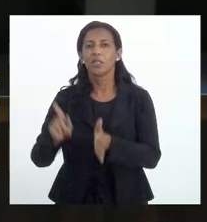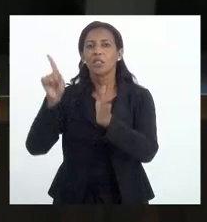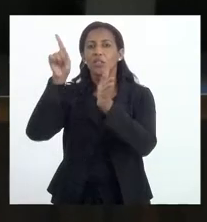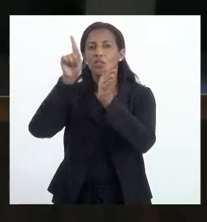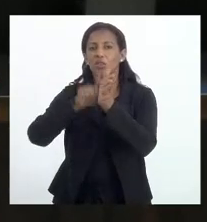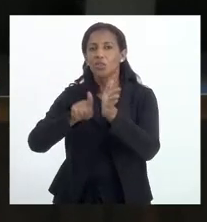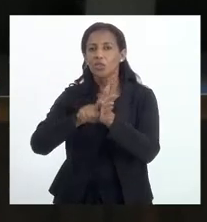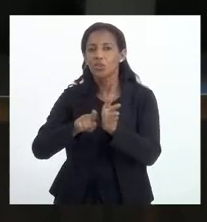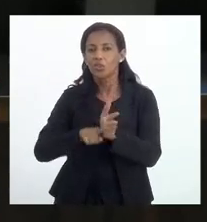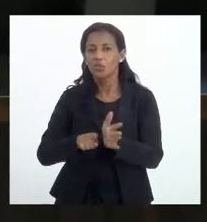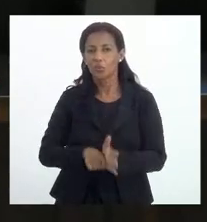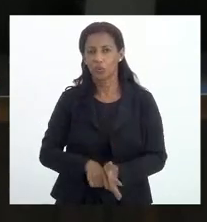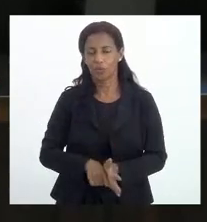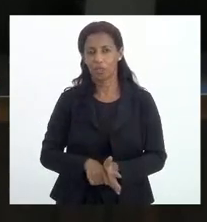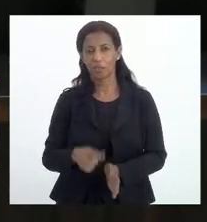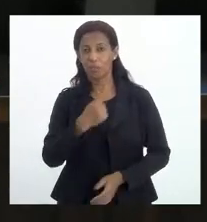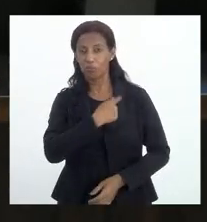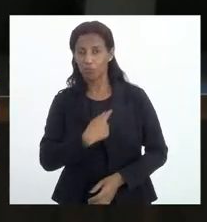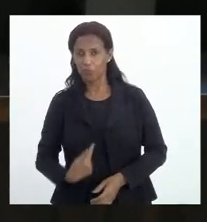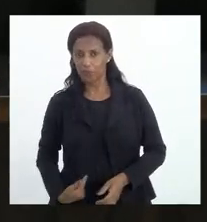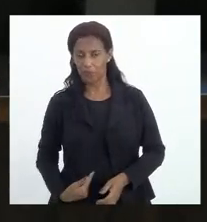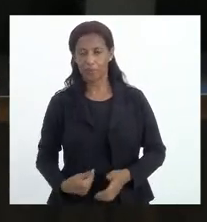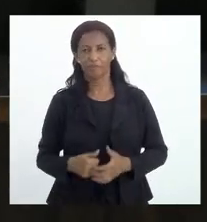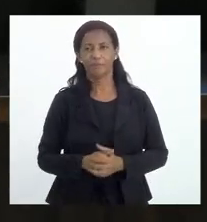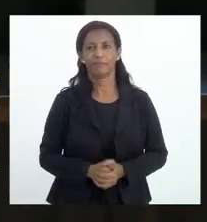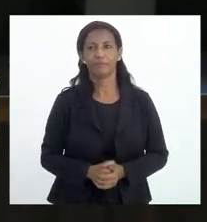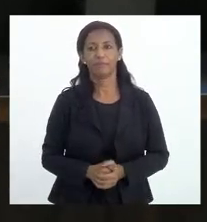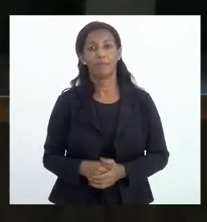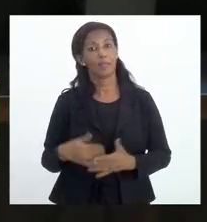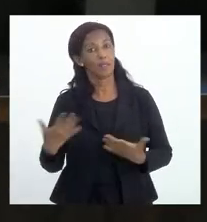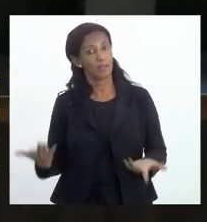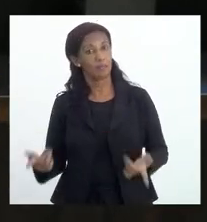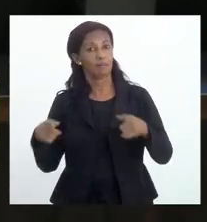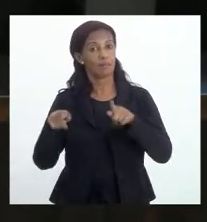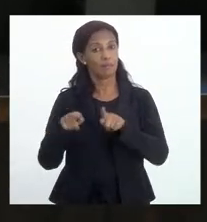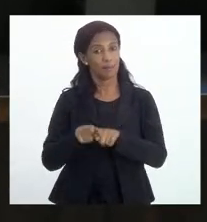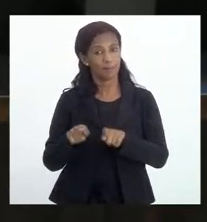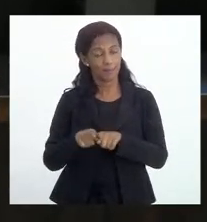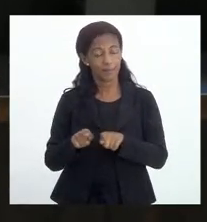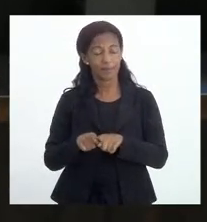descontados gastos financeiros do governo. E, evidentemente,